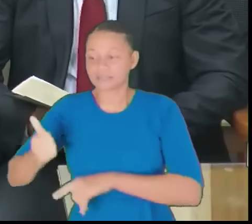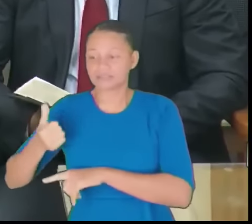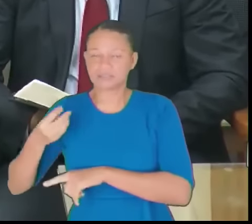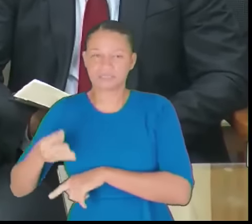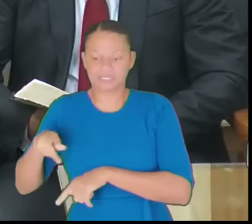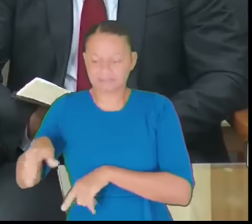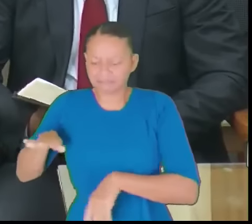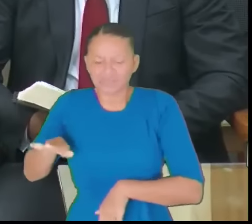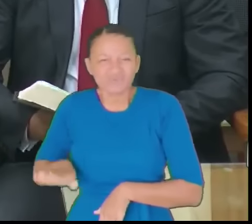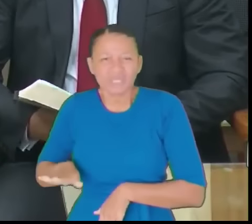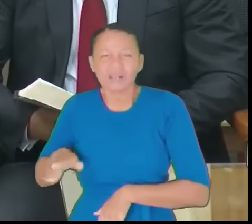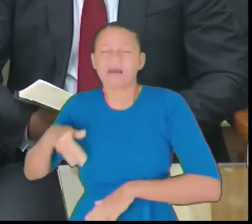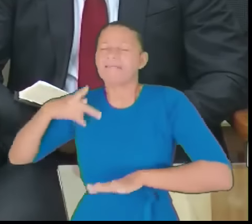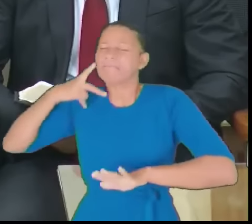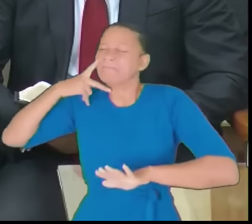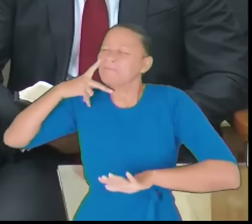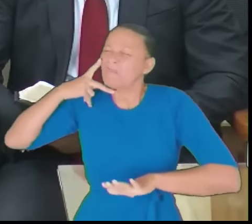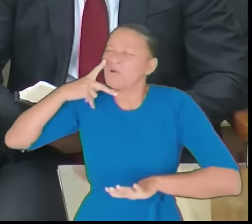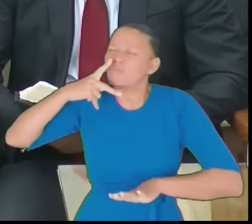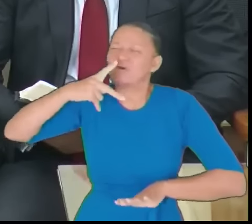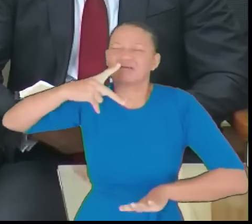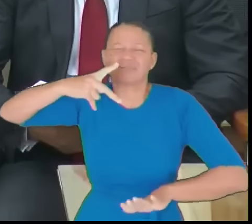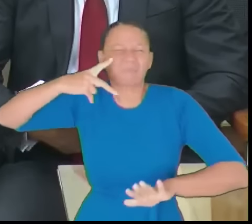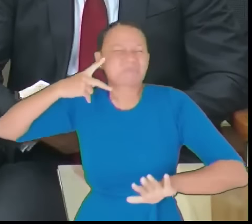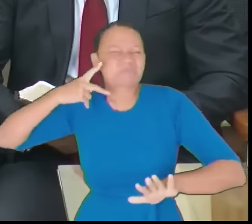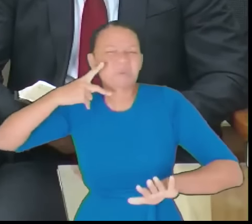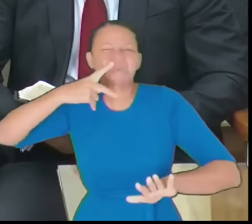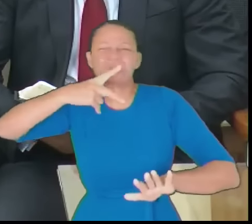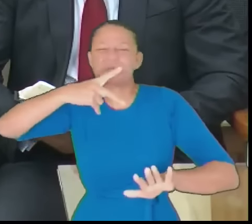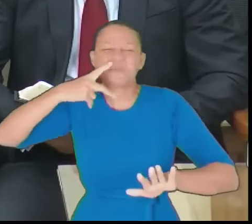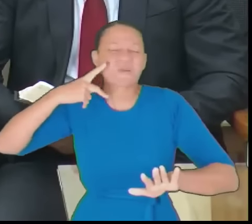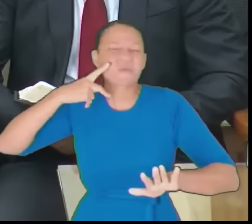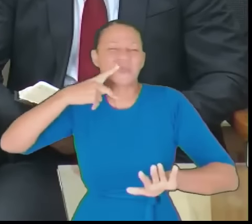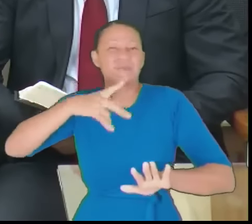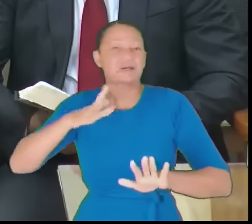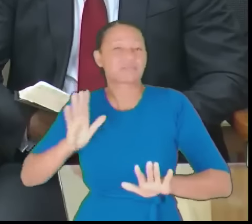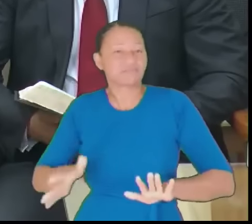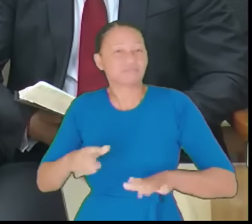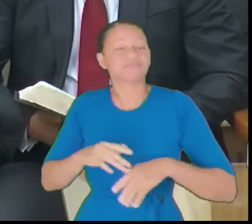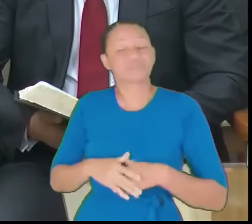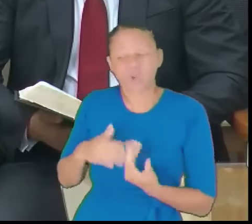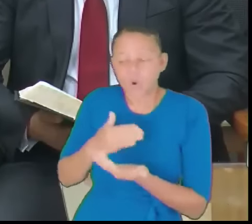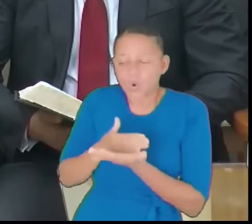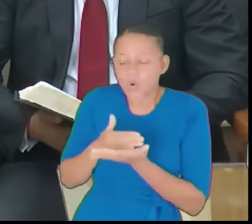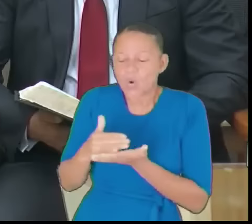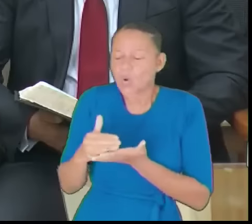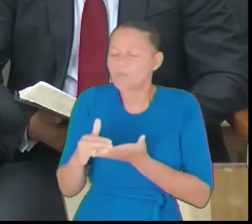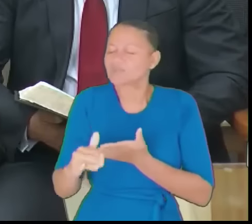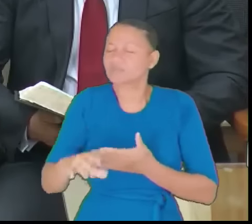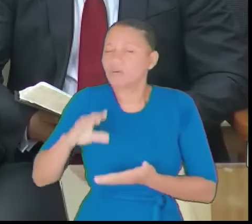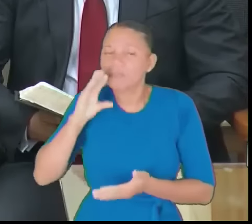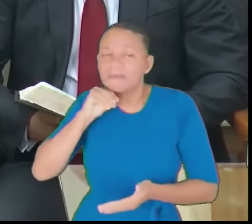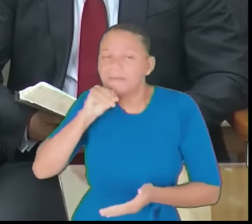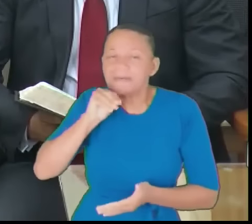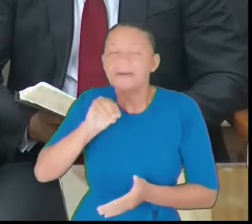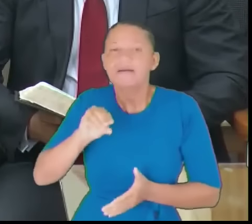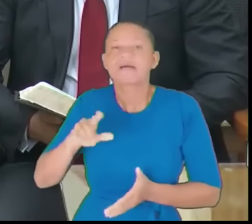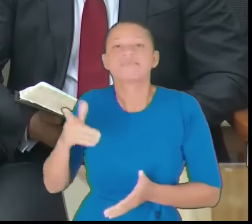que Miriam profetizava. Desde menina, quando se criou os dentes e começou a falar, já virou profeta. Aí